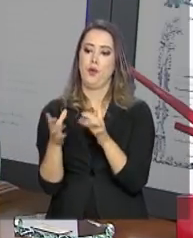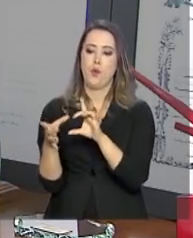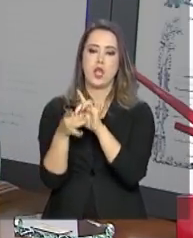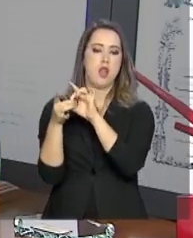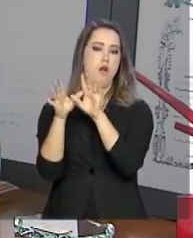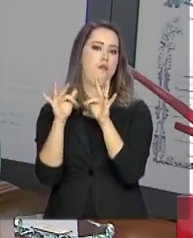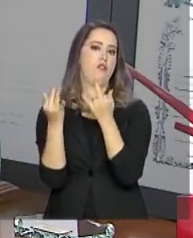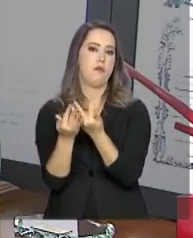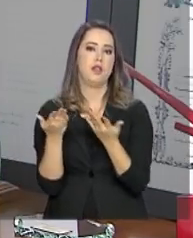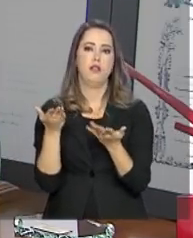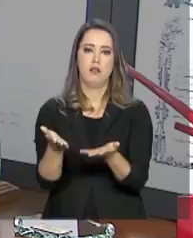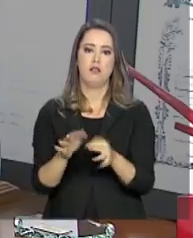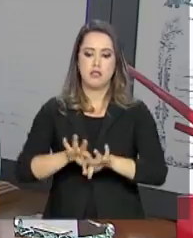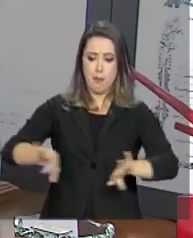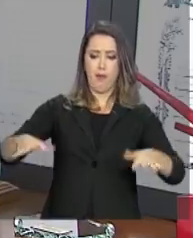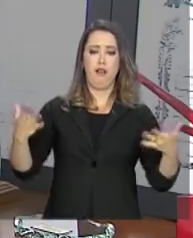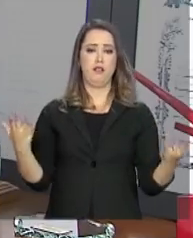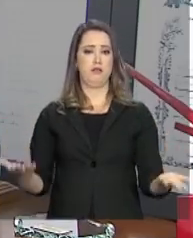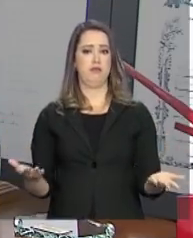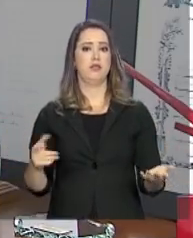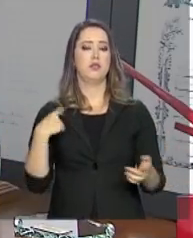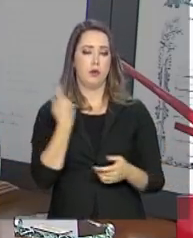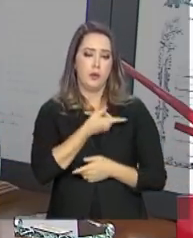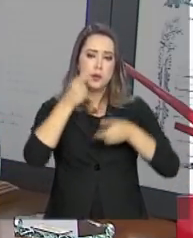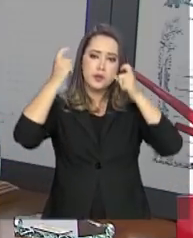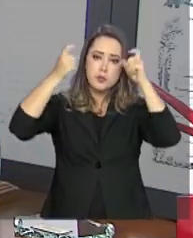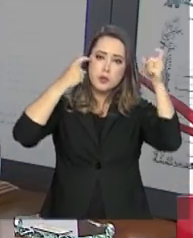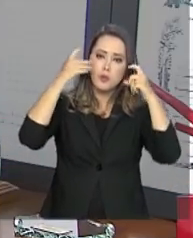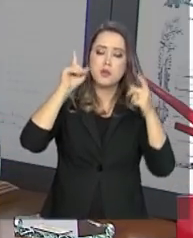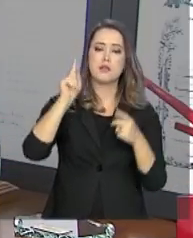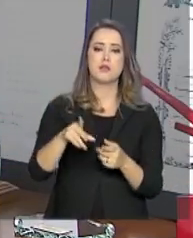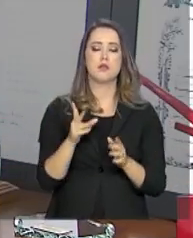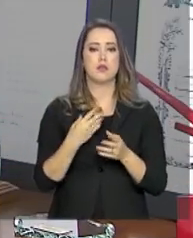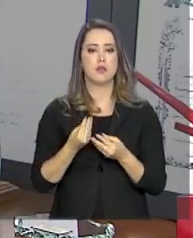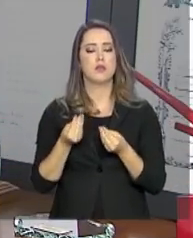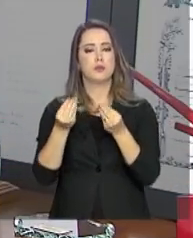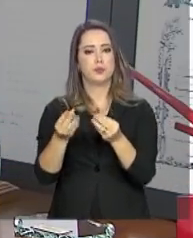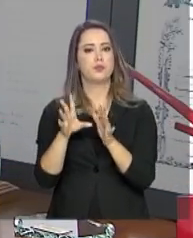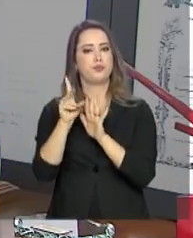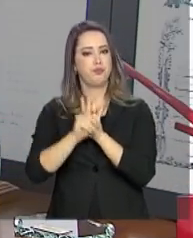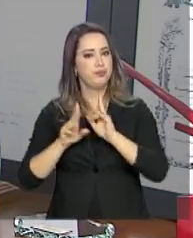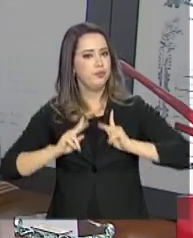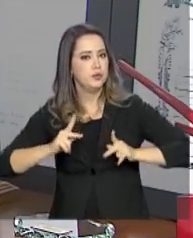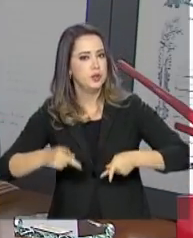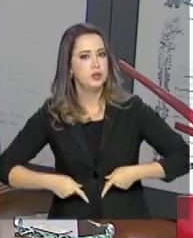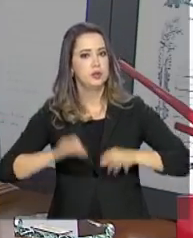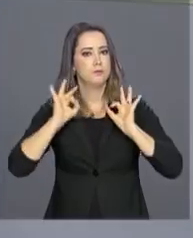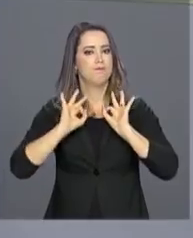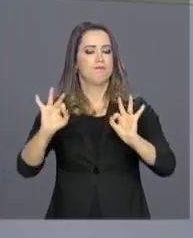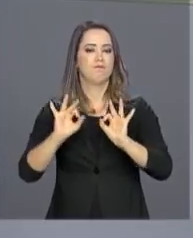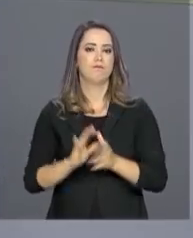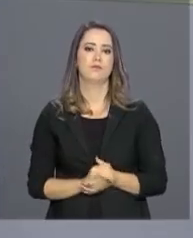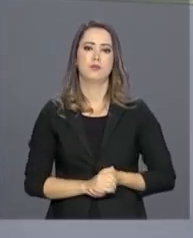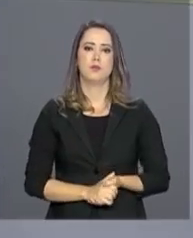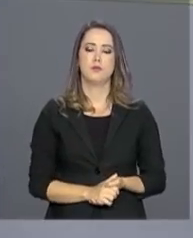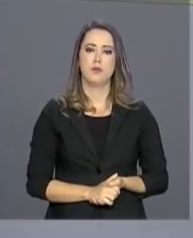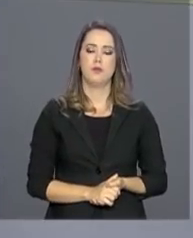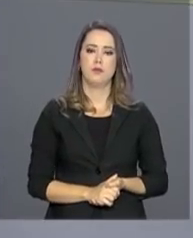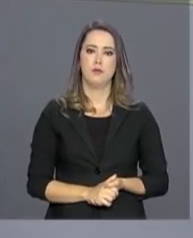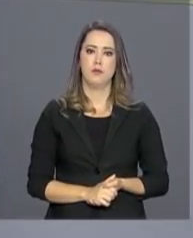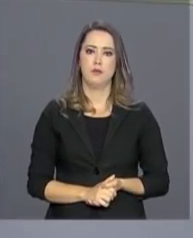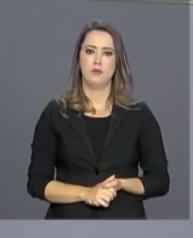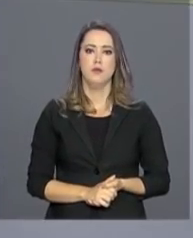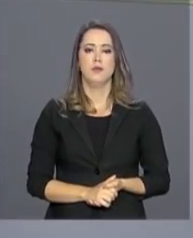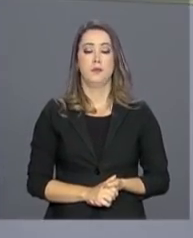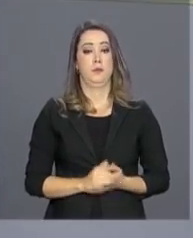então a nossa preocupação é justamente isso fazer com que os direitos humanos sejam assegurados de forma plena as inscrições